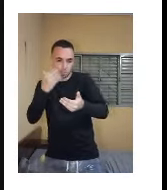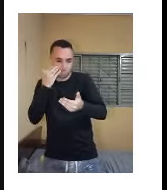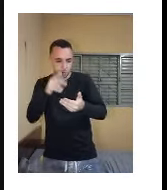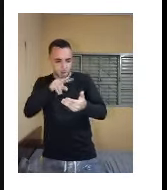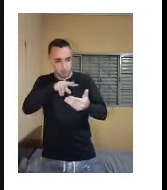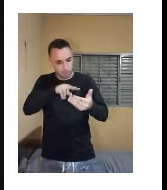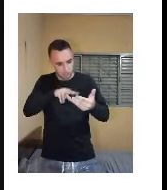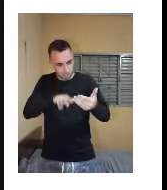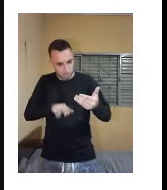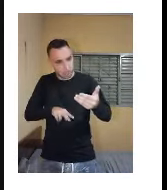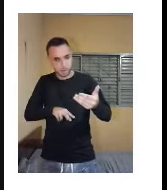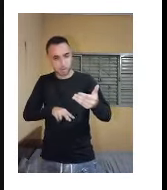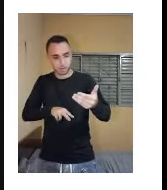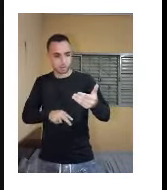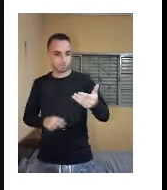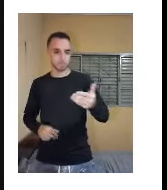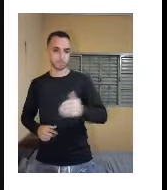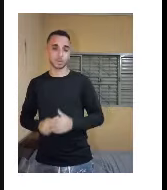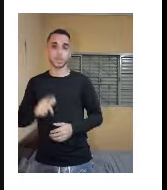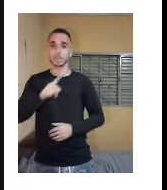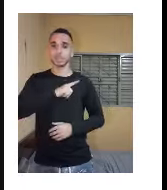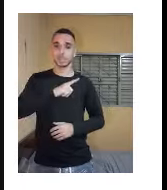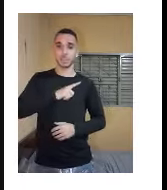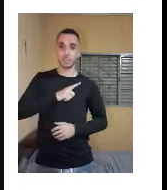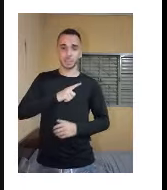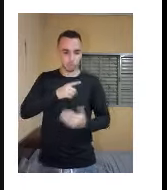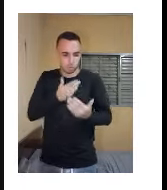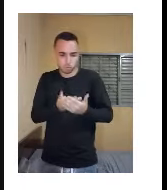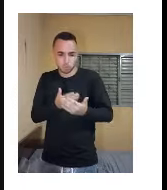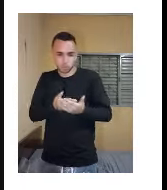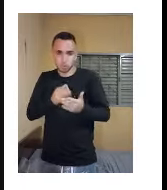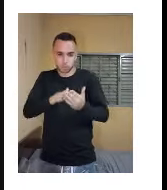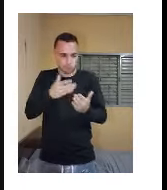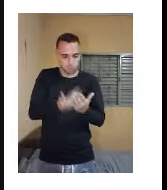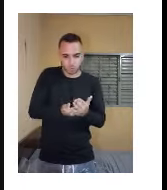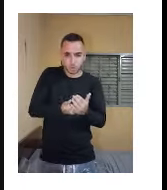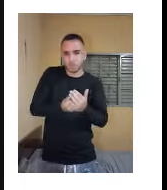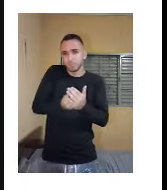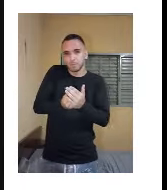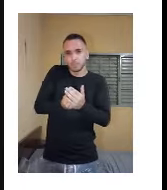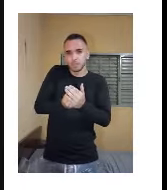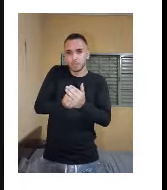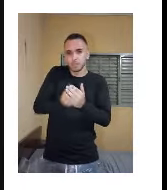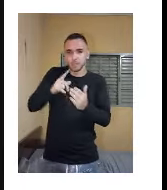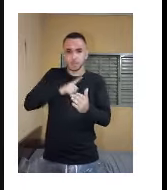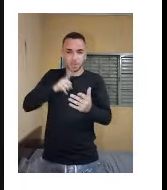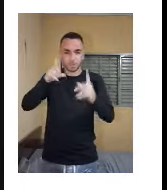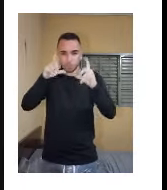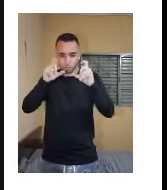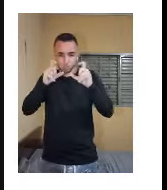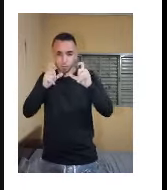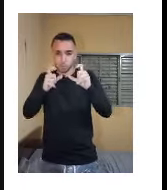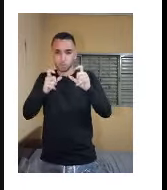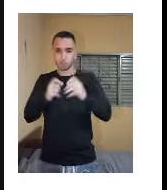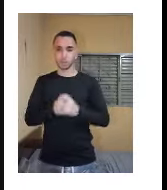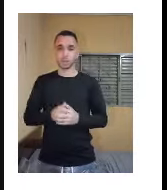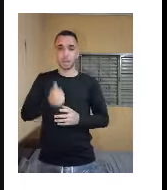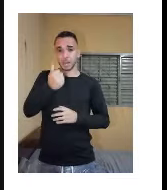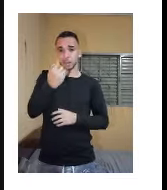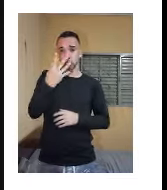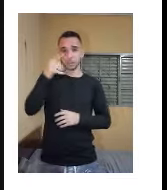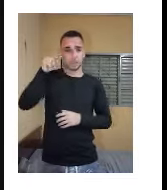principais conclusões científicas de mais de 14 mil publicações. Então, vocês verem que é um número bastante